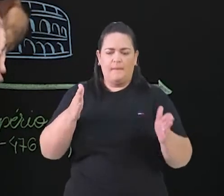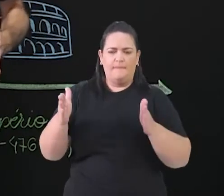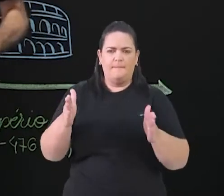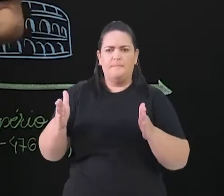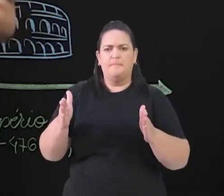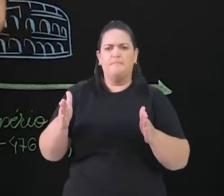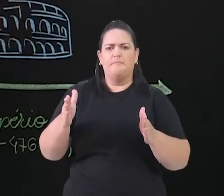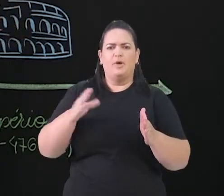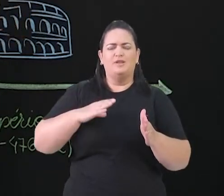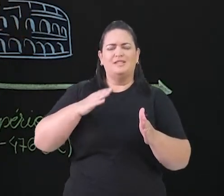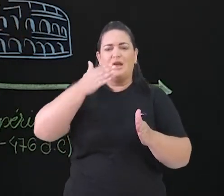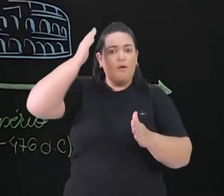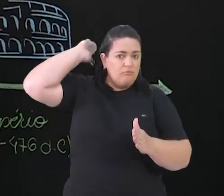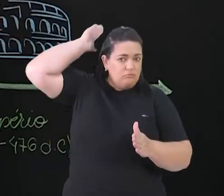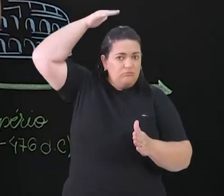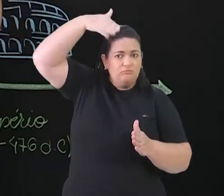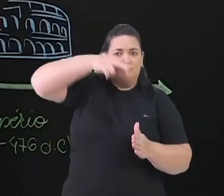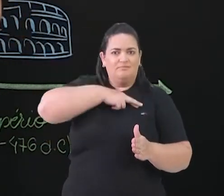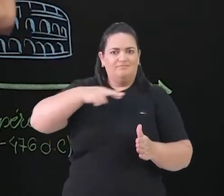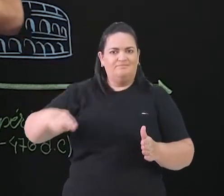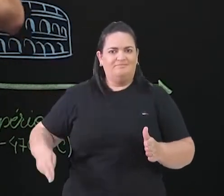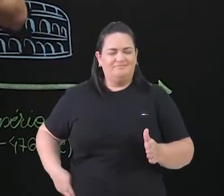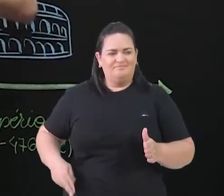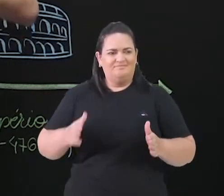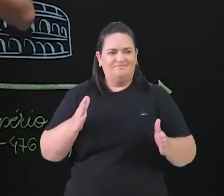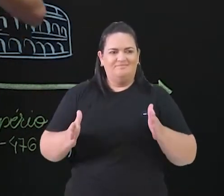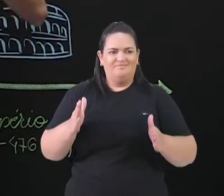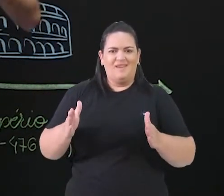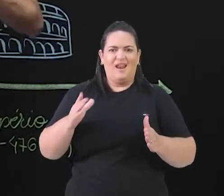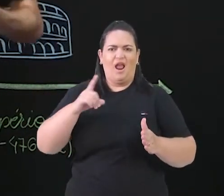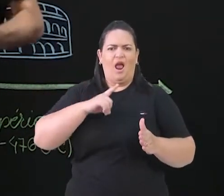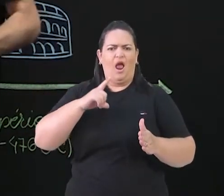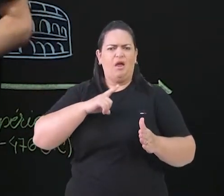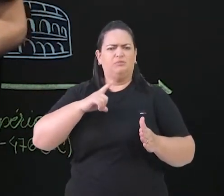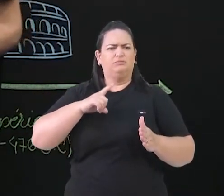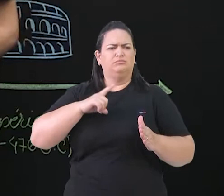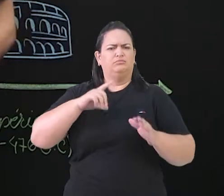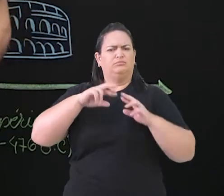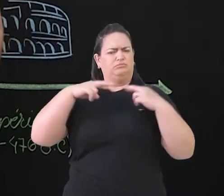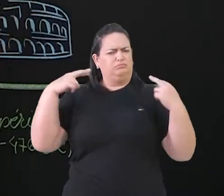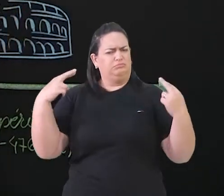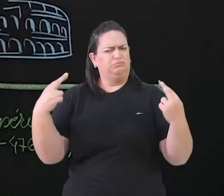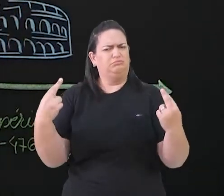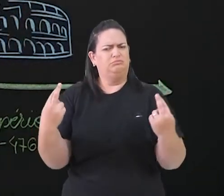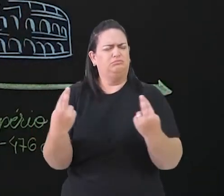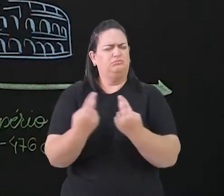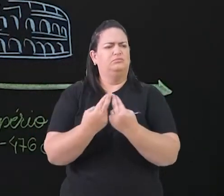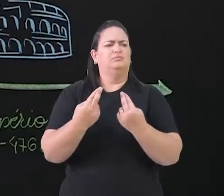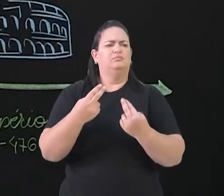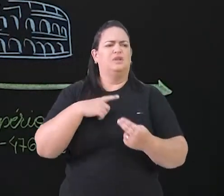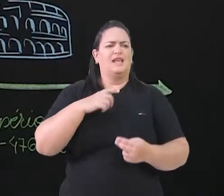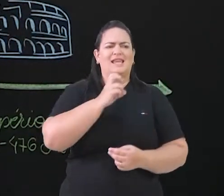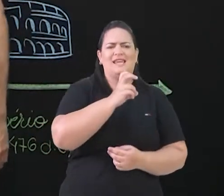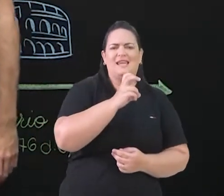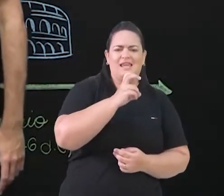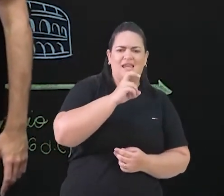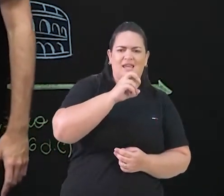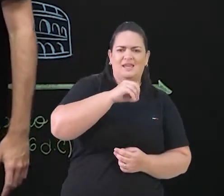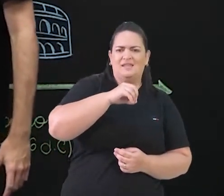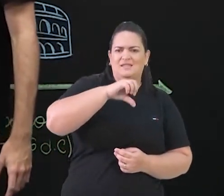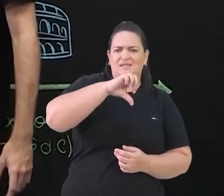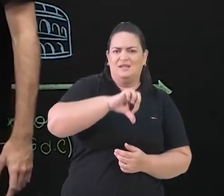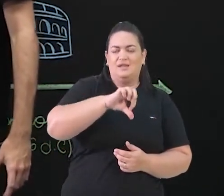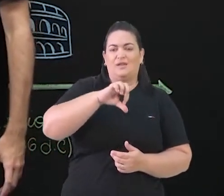por cônsules com a ajuda do Senado, que era uma assembleia de pessoas mais experientes, né? Um período de 509